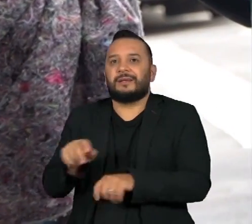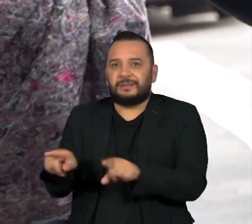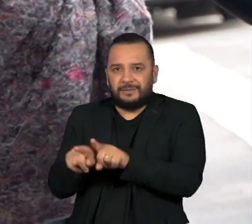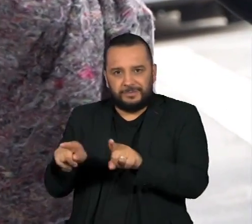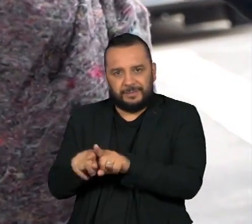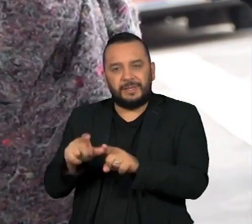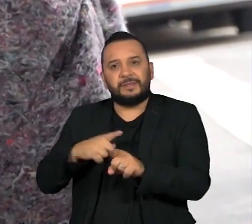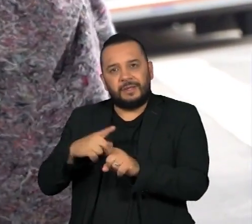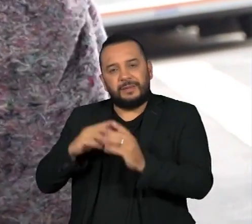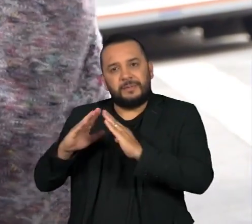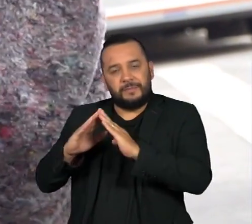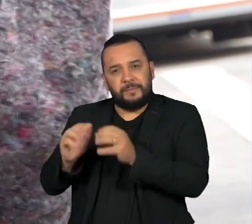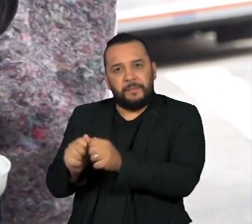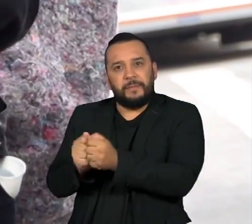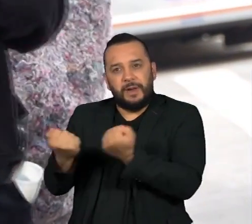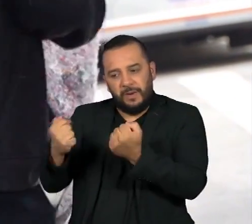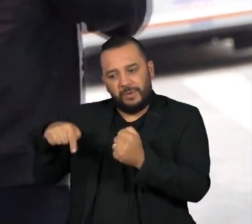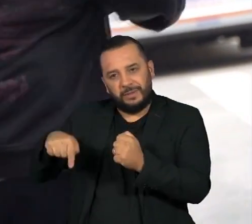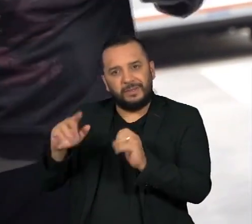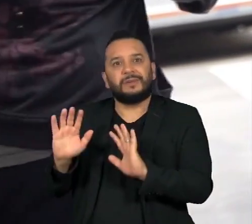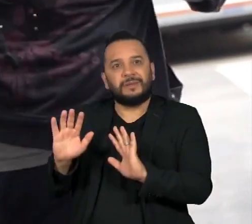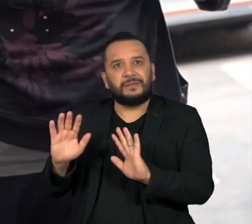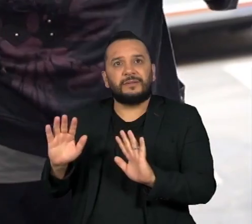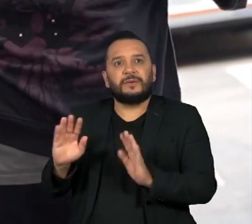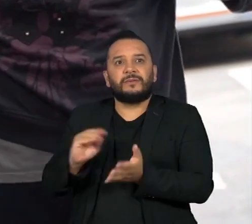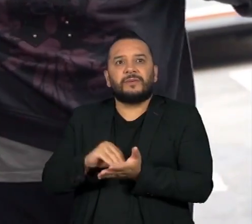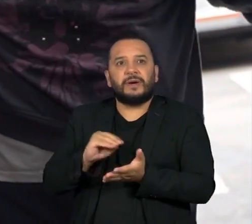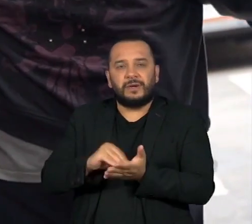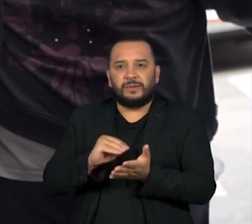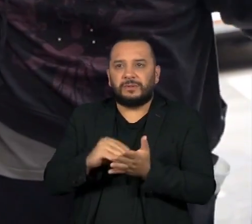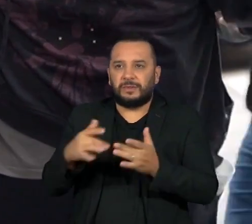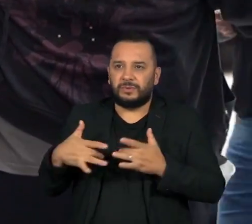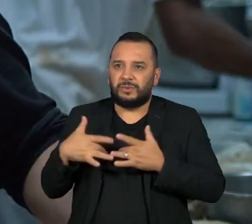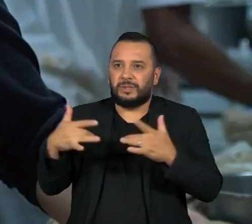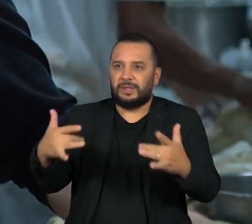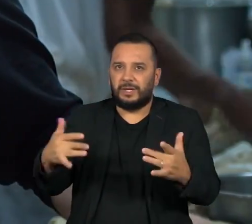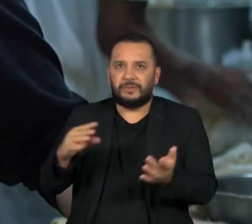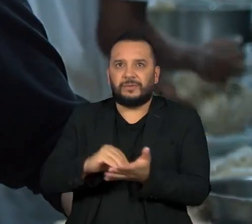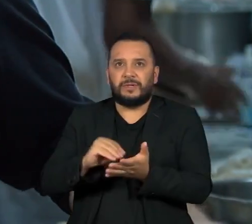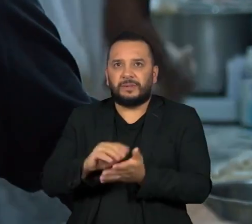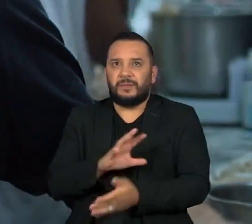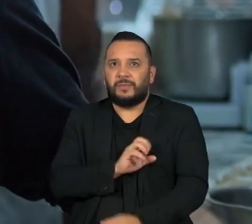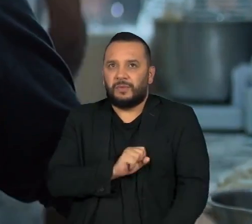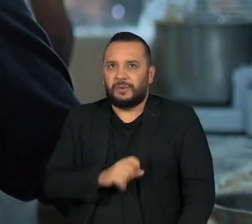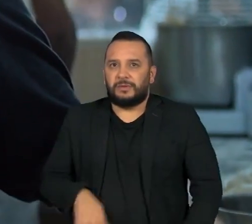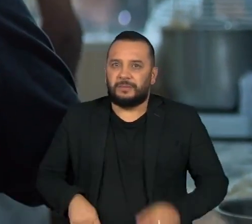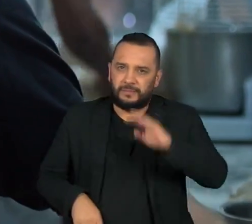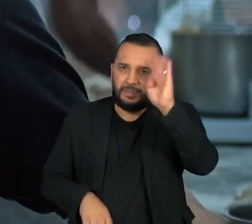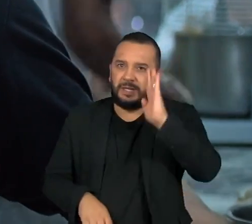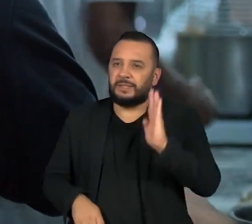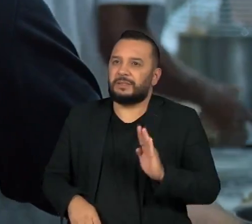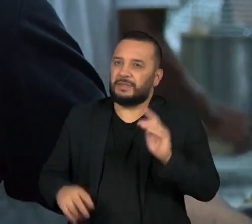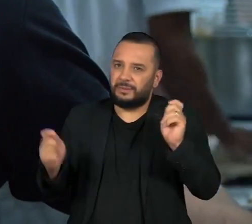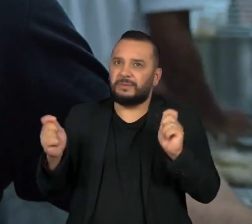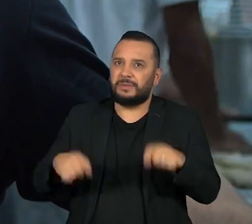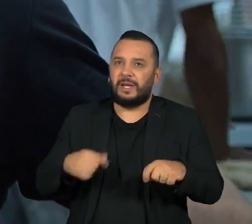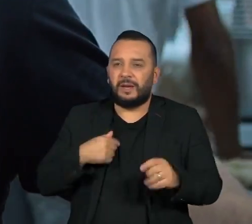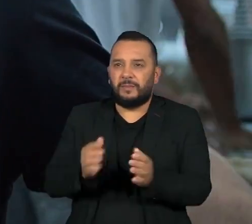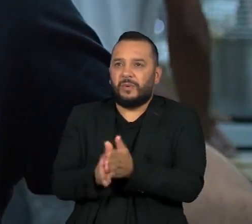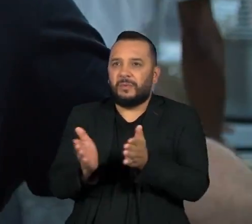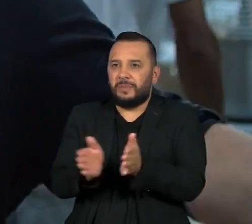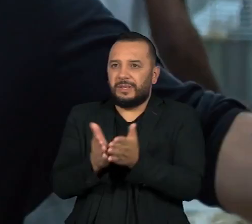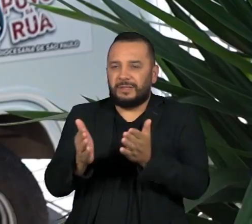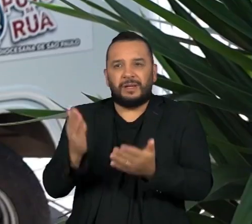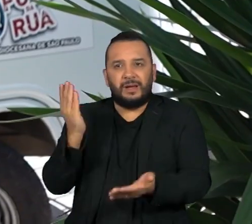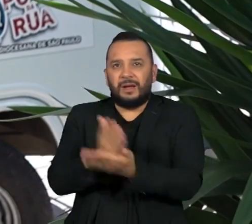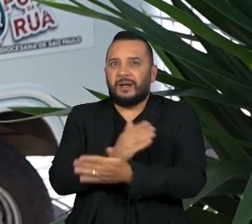mais solidariedade entre as pessoas. Falta amor. O Brasil tem condições de acabar, sim, com a pobreza. Depende